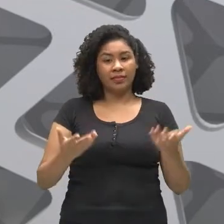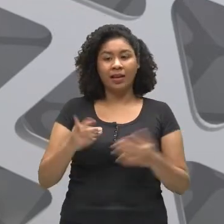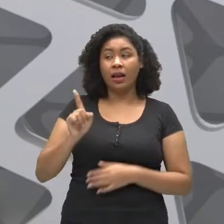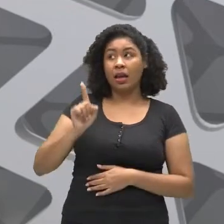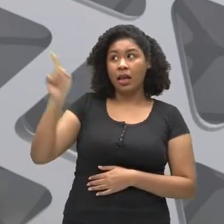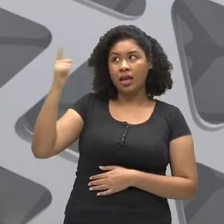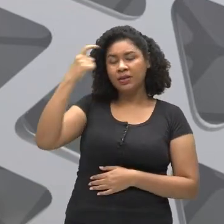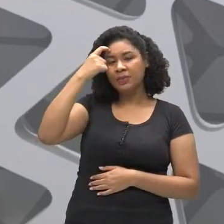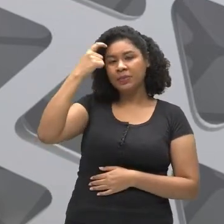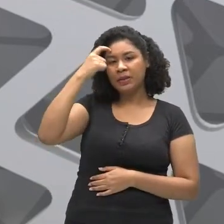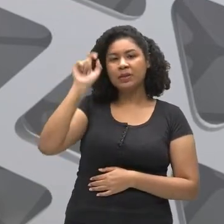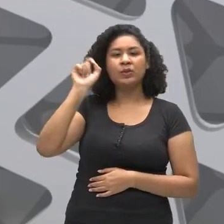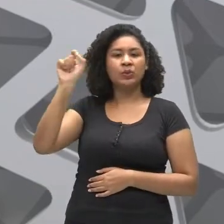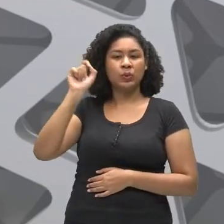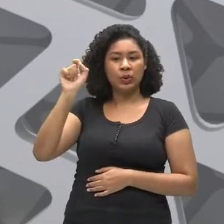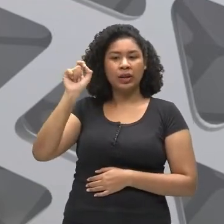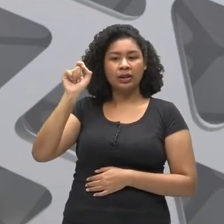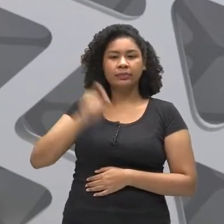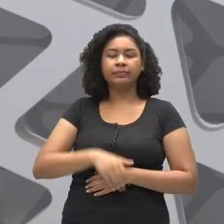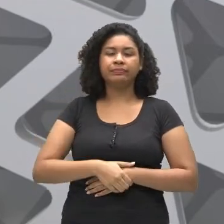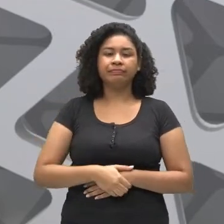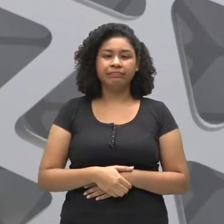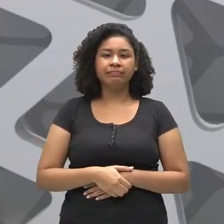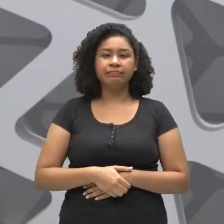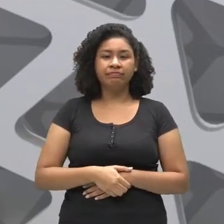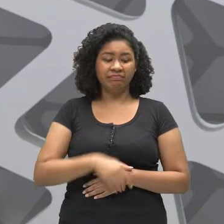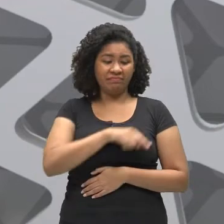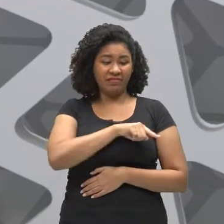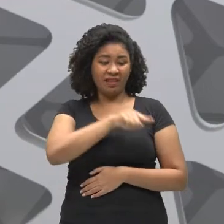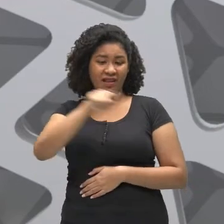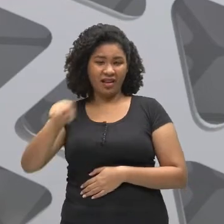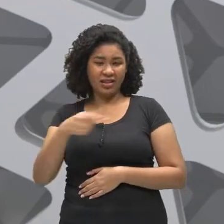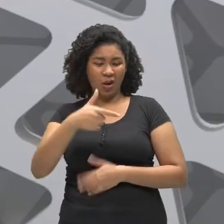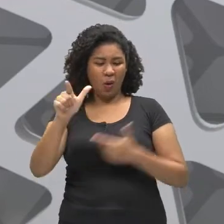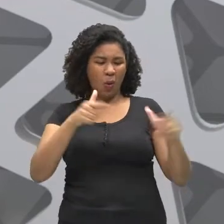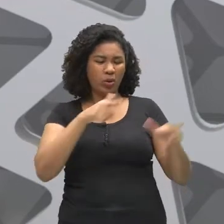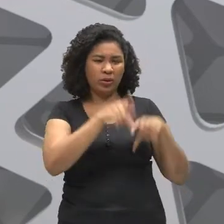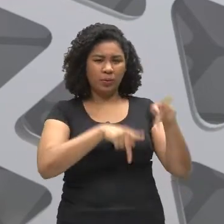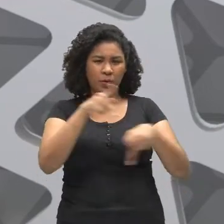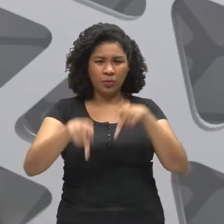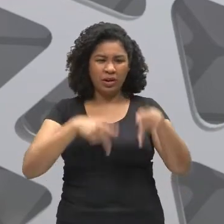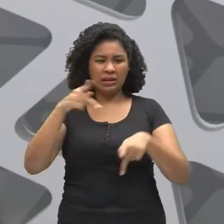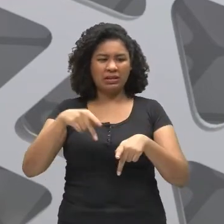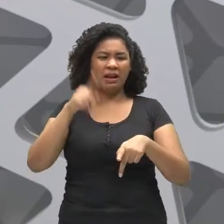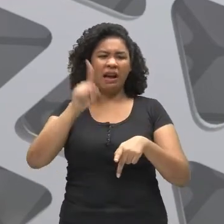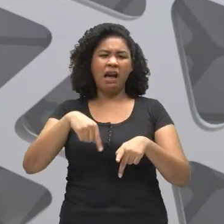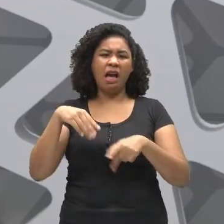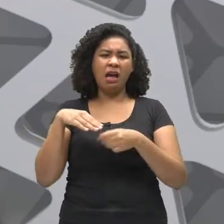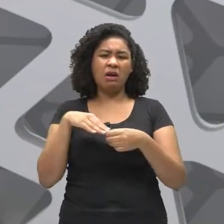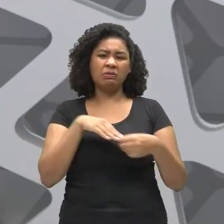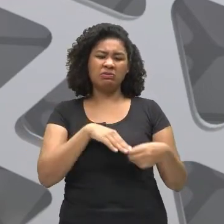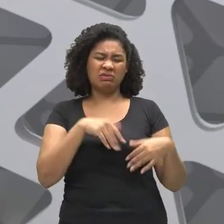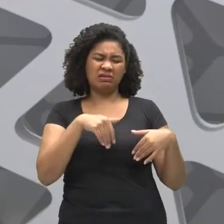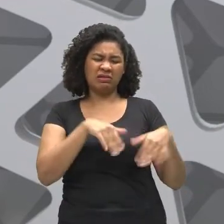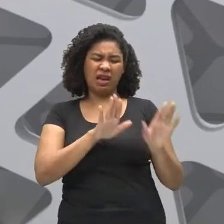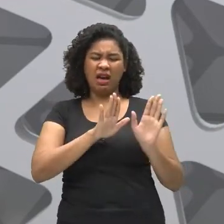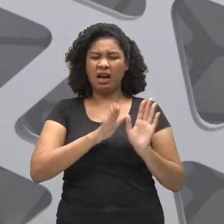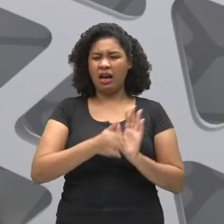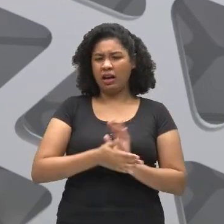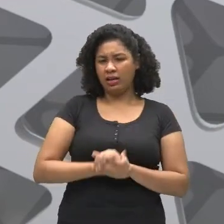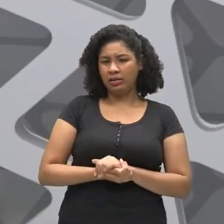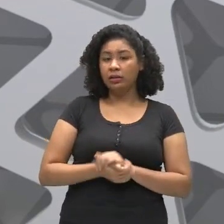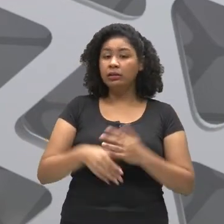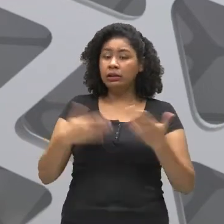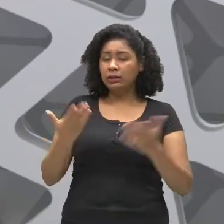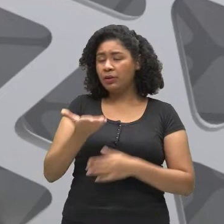no etnocentrismo e no eurocentrismo, eram inferiores. Então, o que Inácio de Loyola pensou? Vamos criar a Companhia de Jesus, que nós chamamos